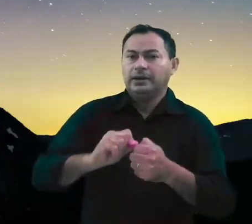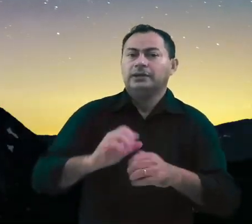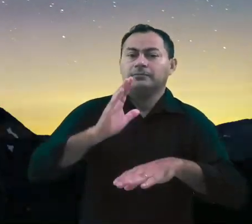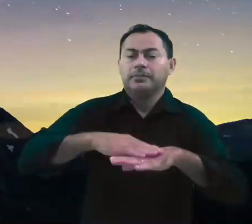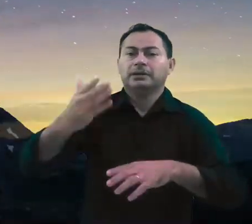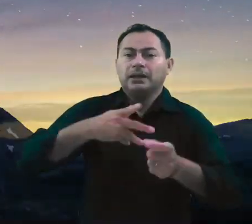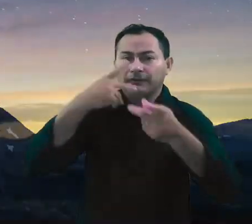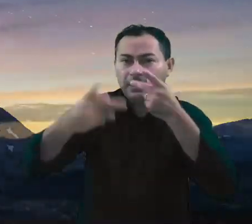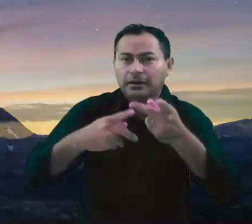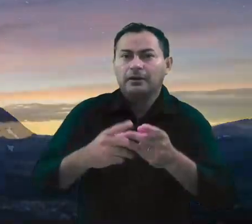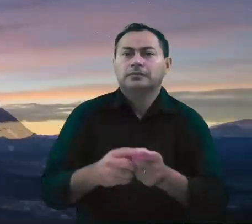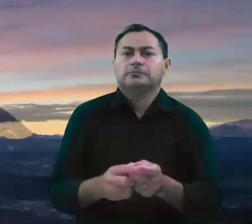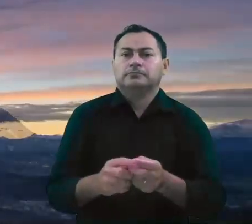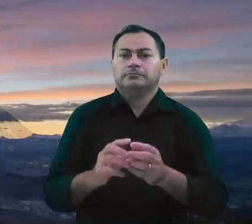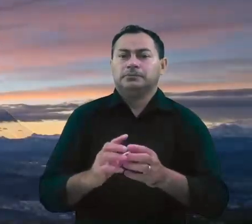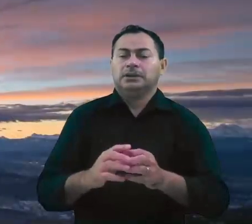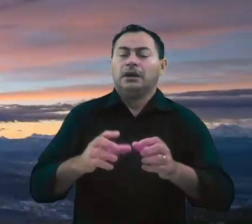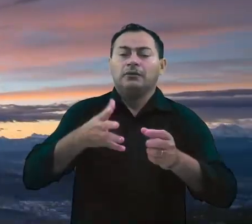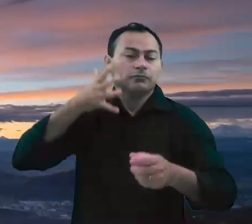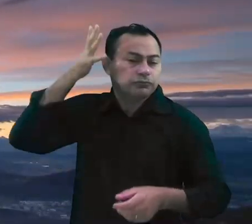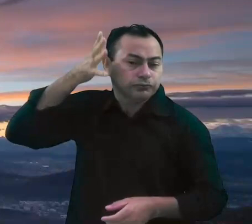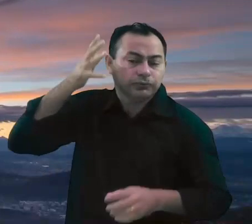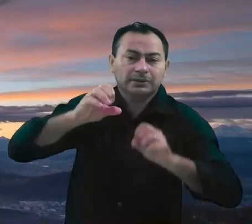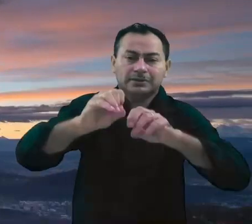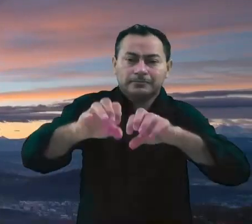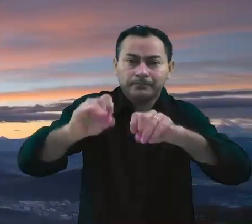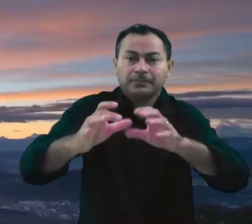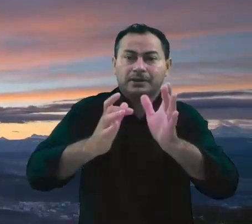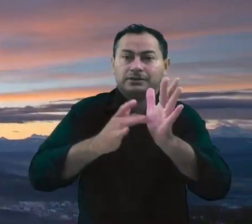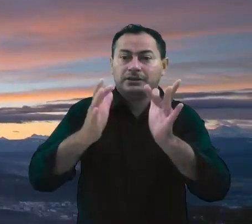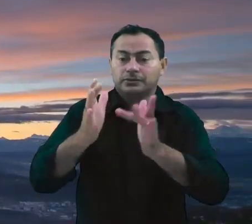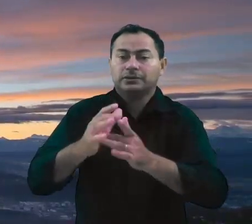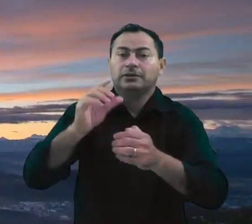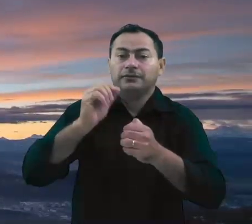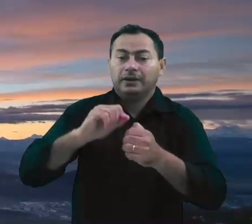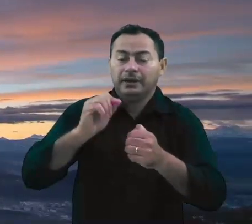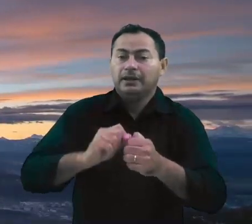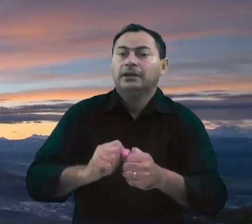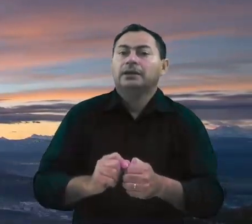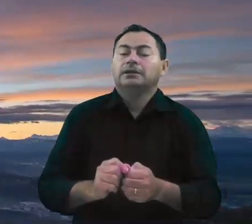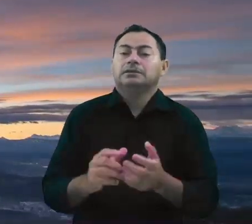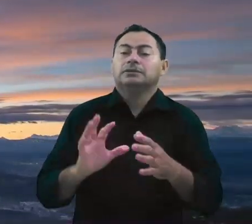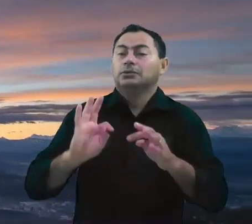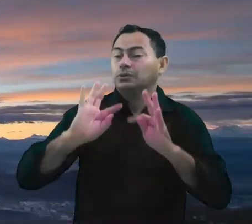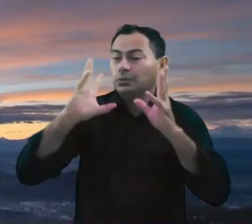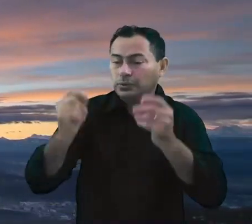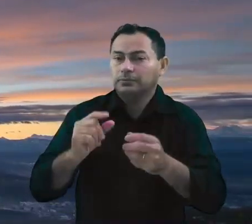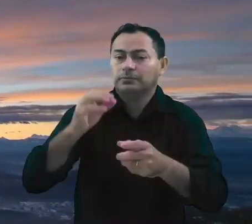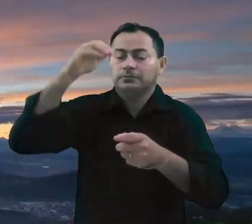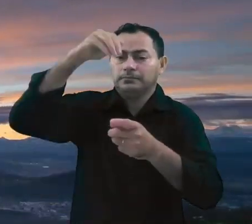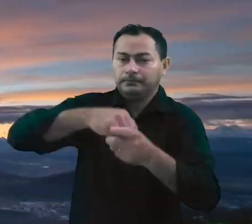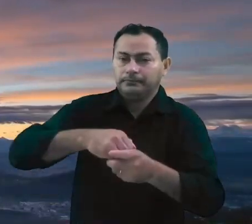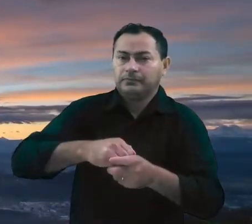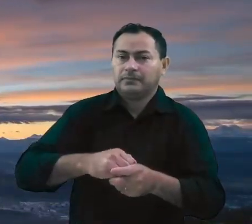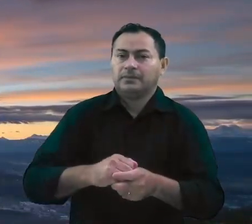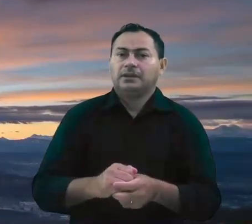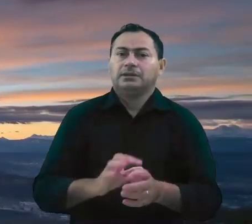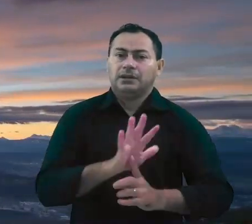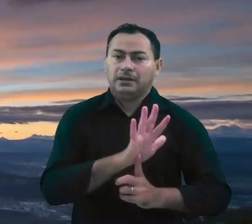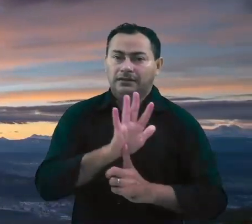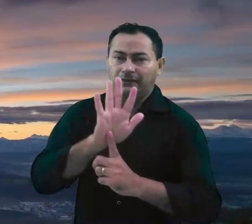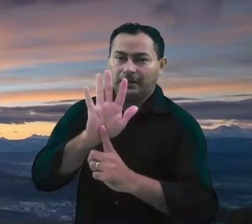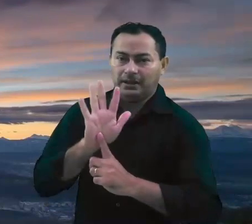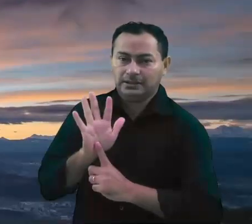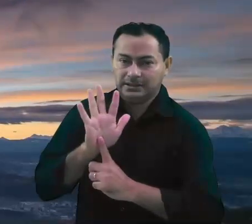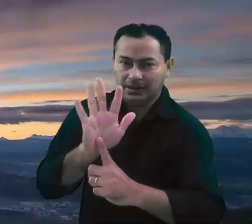ele fez mais do que falar, pregar e dar sermões. Tudo que ele foi e tudo que ele realizou fez parte